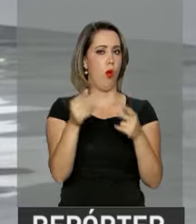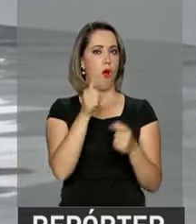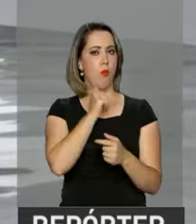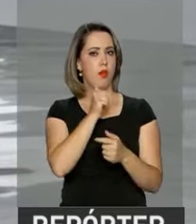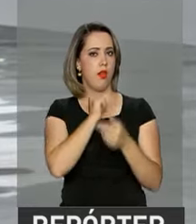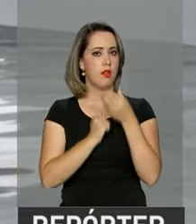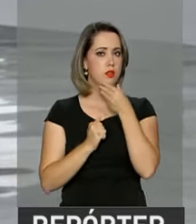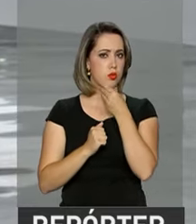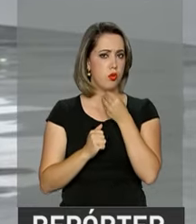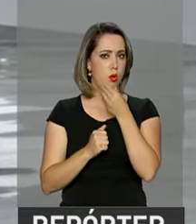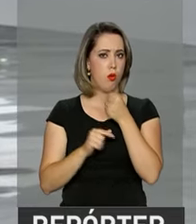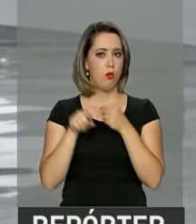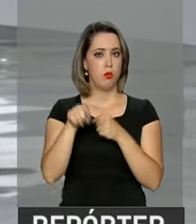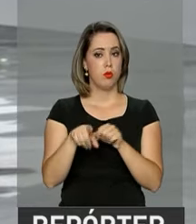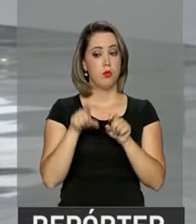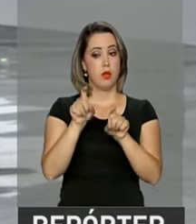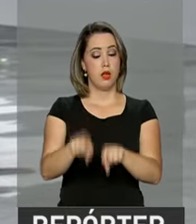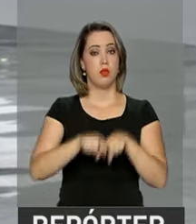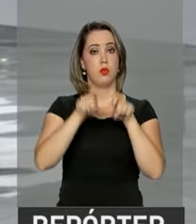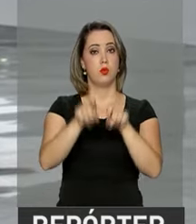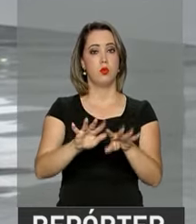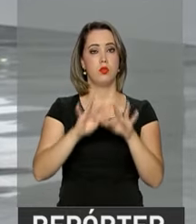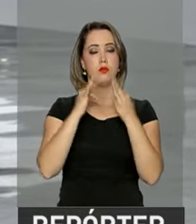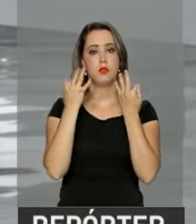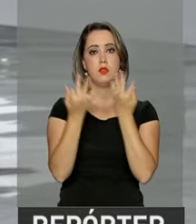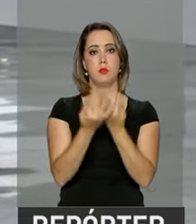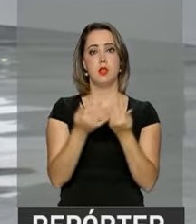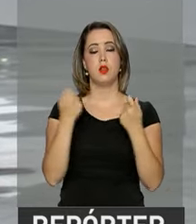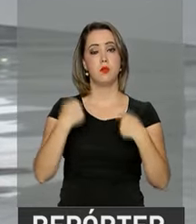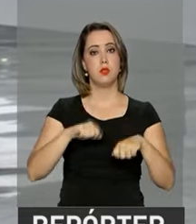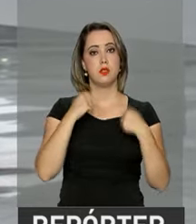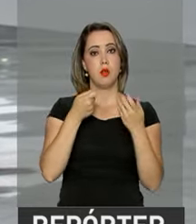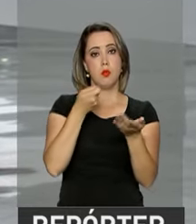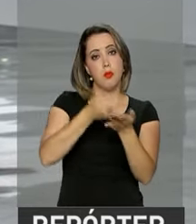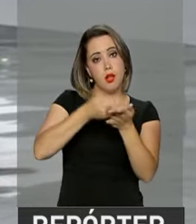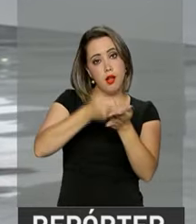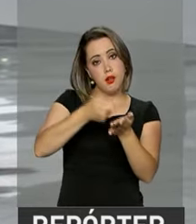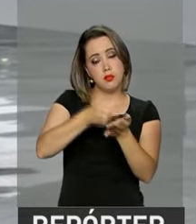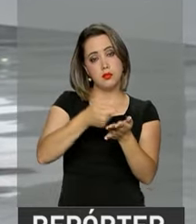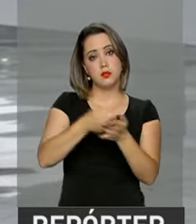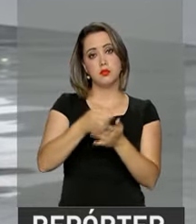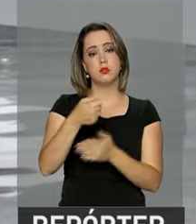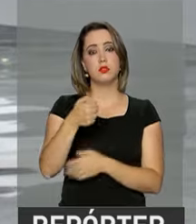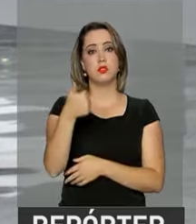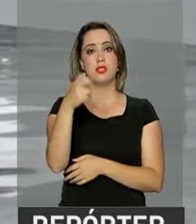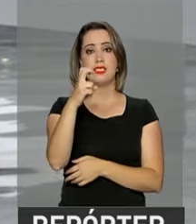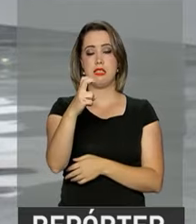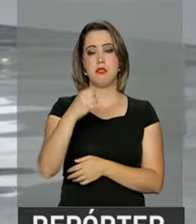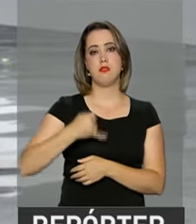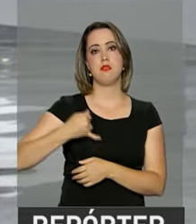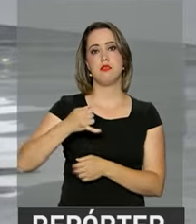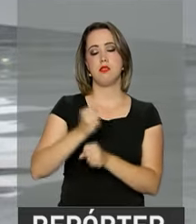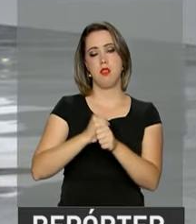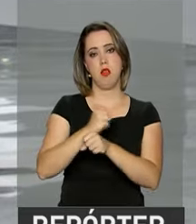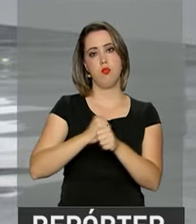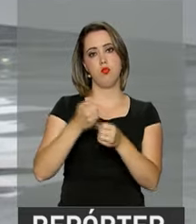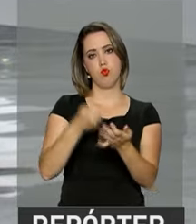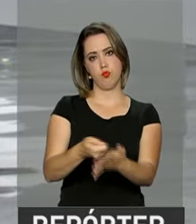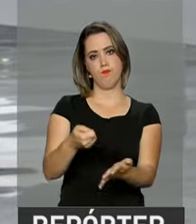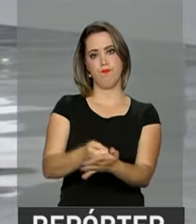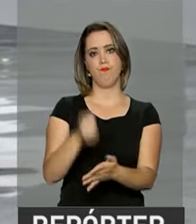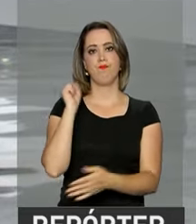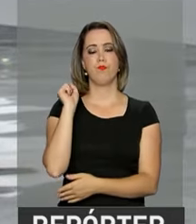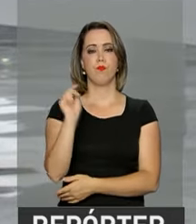mulheres ligados à Agricultura Familiar terão de contribuir para a Previdência Social por 15 anos a previsão